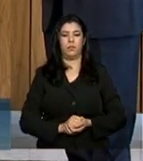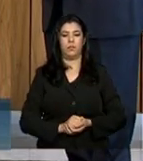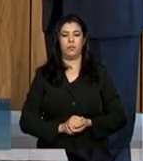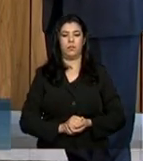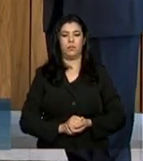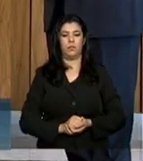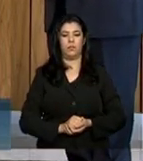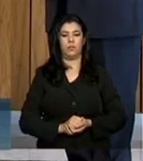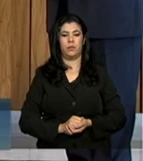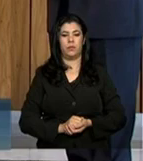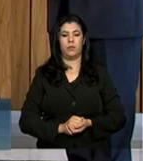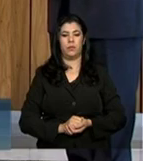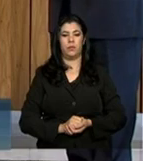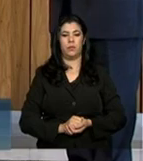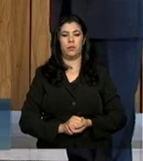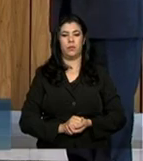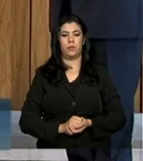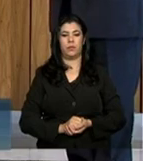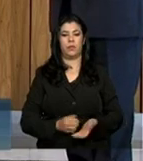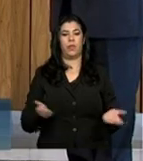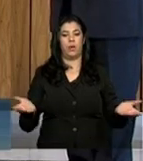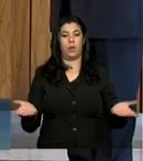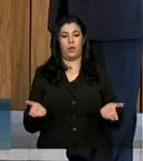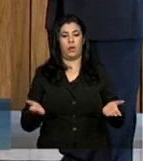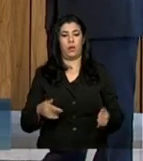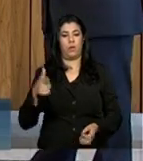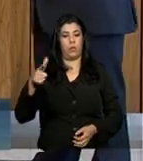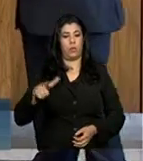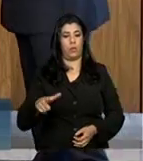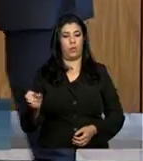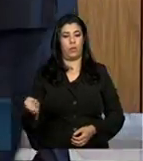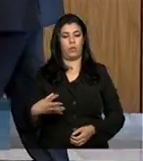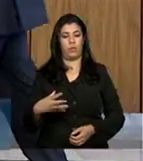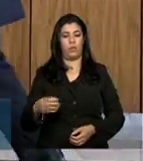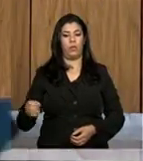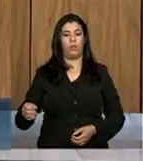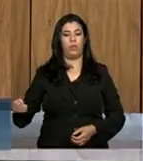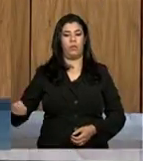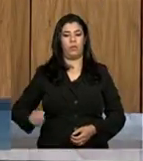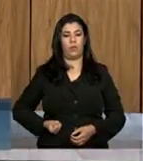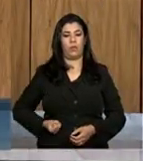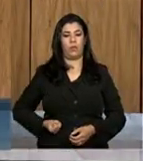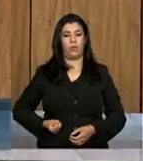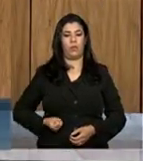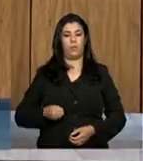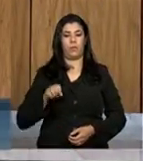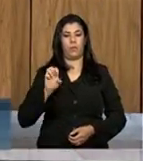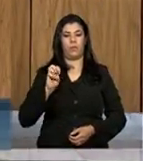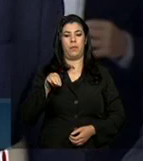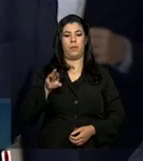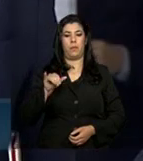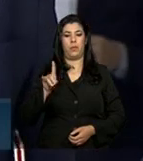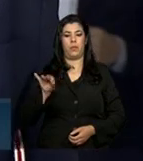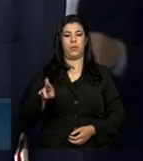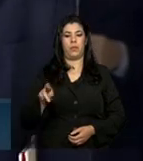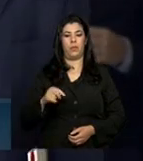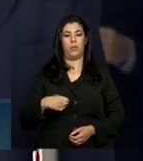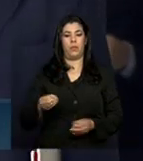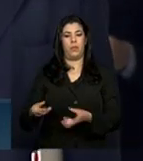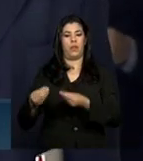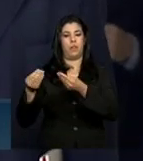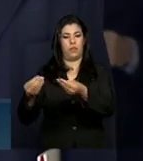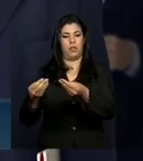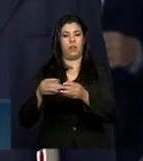E agora será, então, a vez de um próximo embaixador, um novo embaixador, que entrega sua credencial à presidenta Dilma